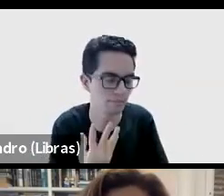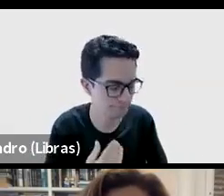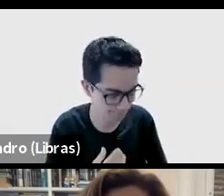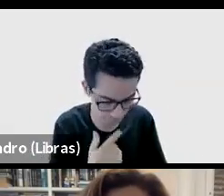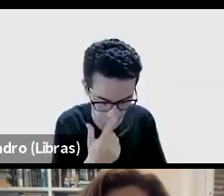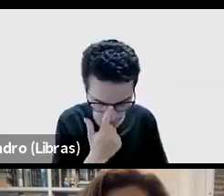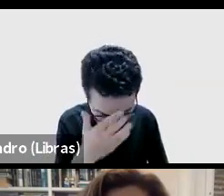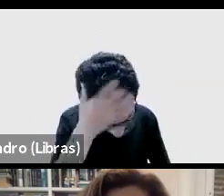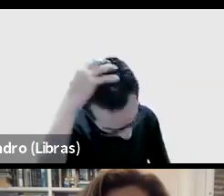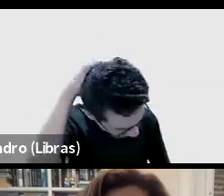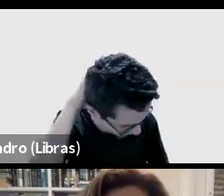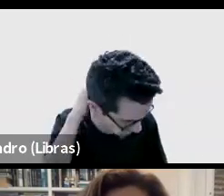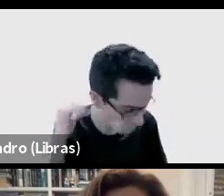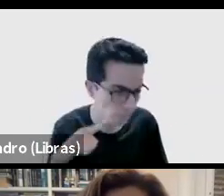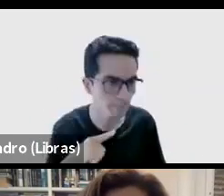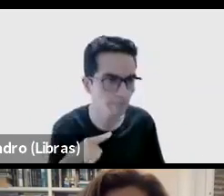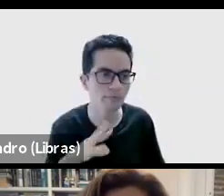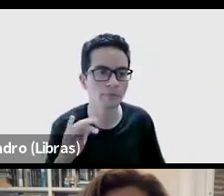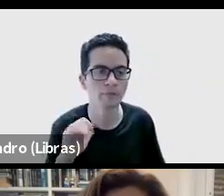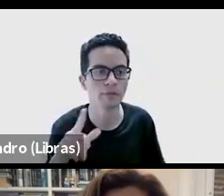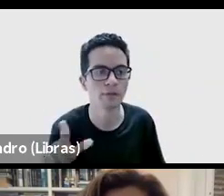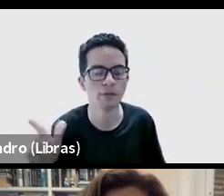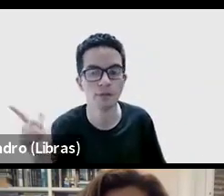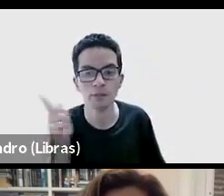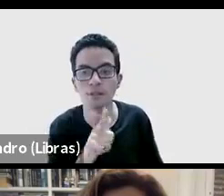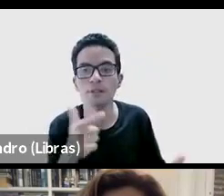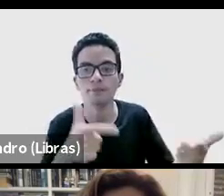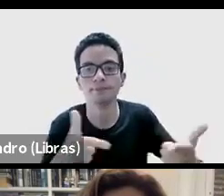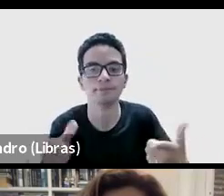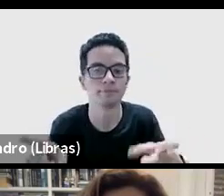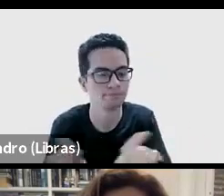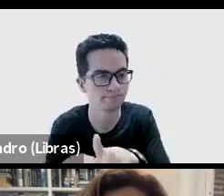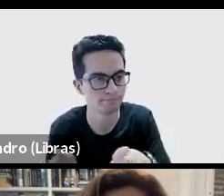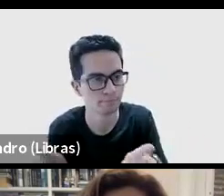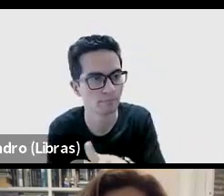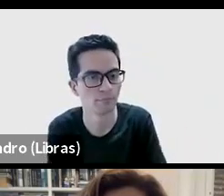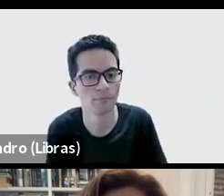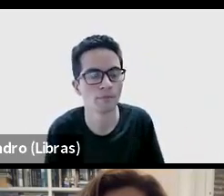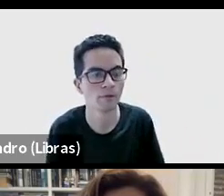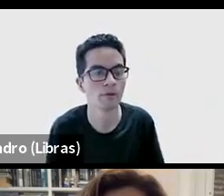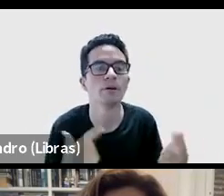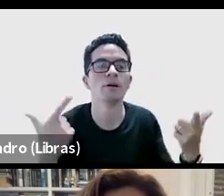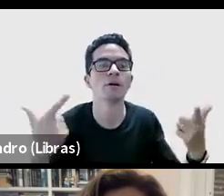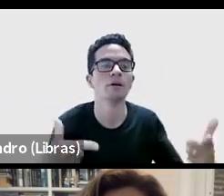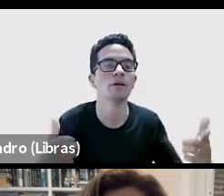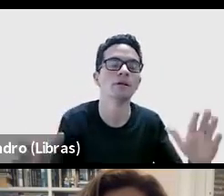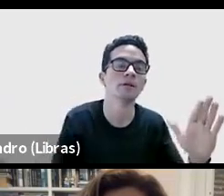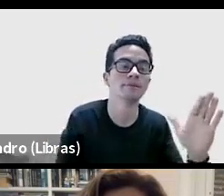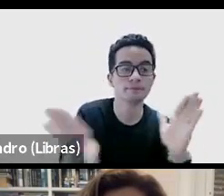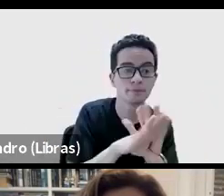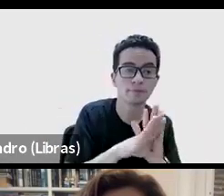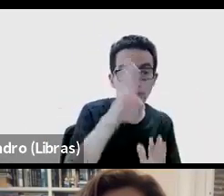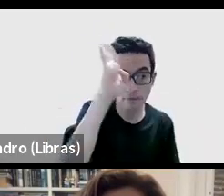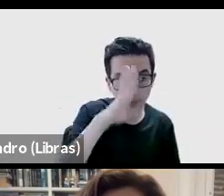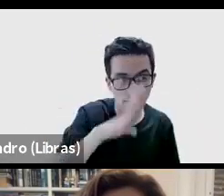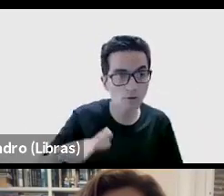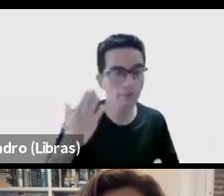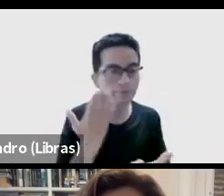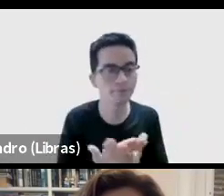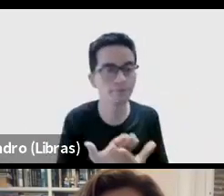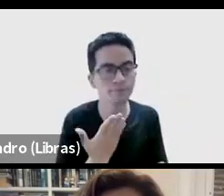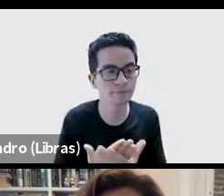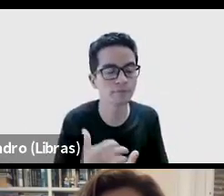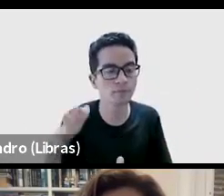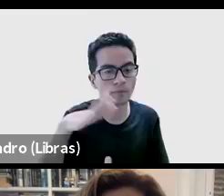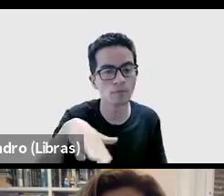né, não tradicionais nesses espaços, né? Então, a chegada, por exemplo, no Brasil, né, dos estudantes